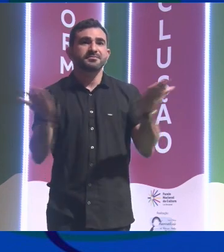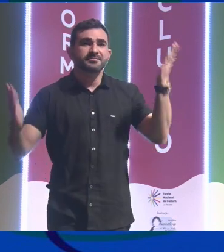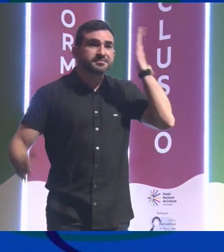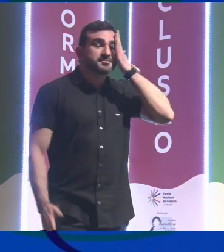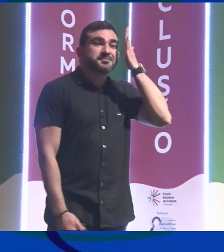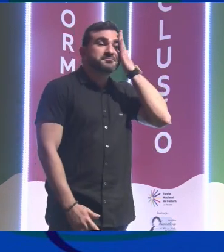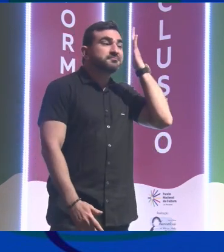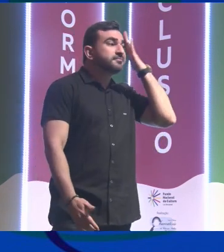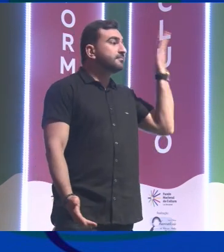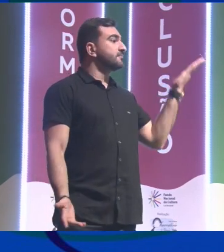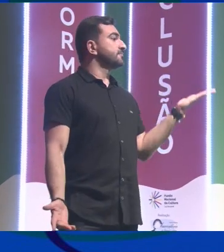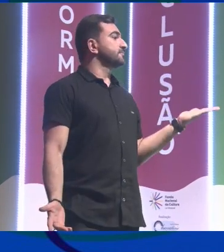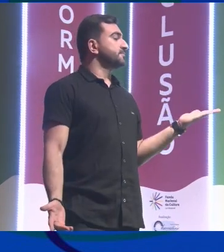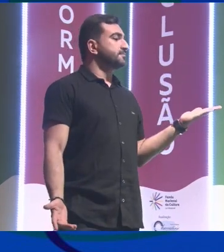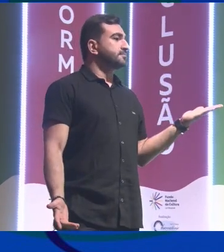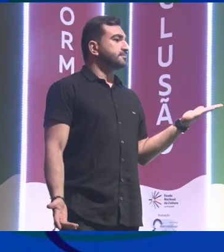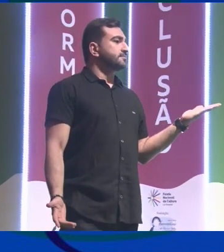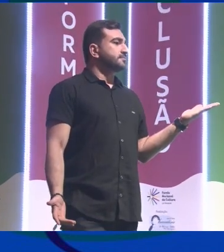Sabendo